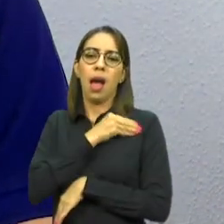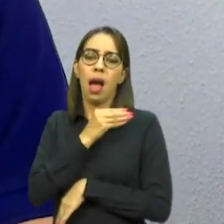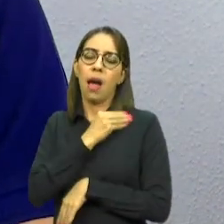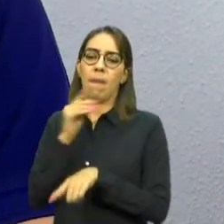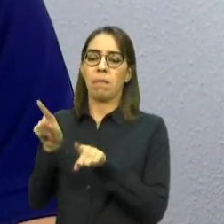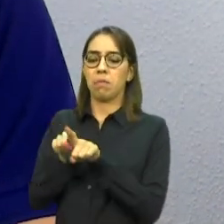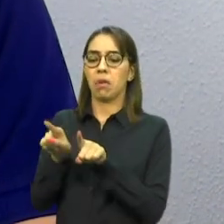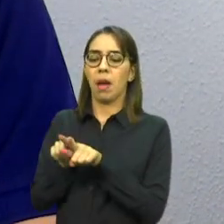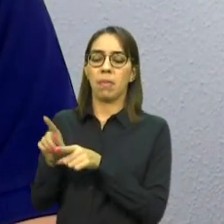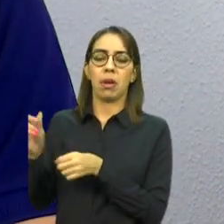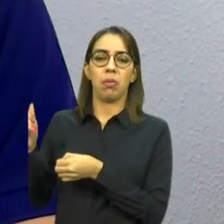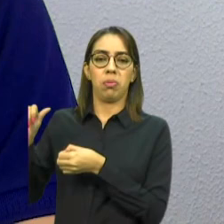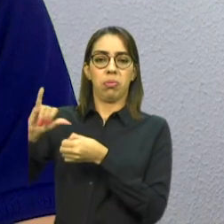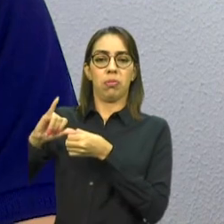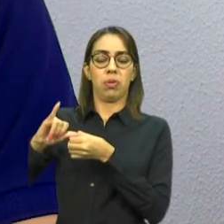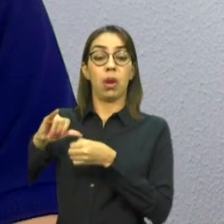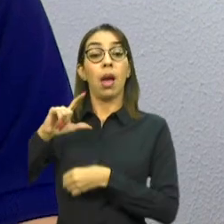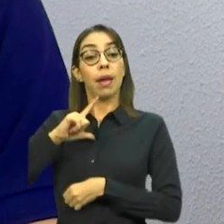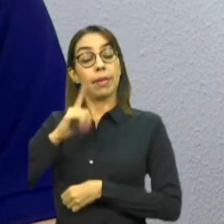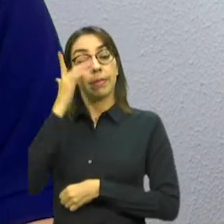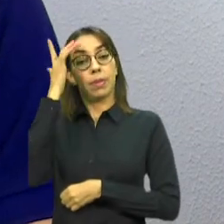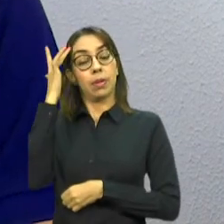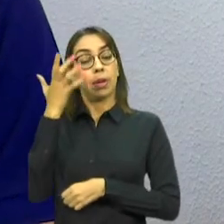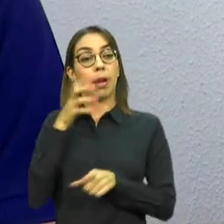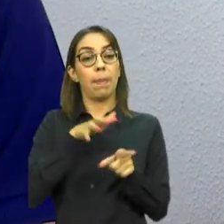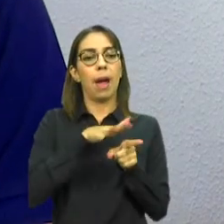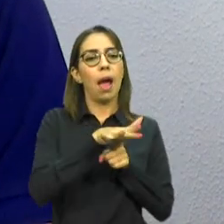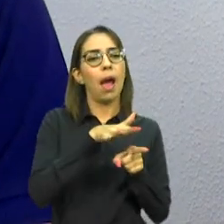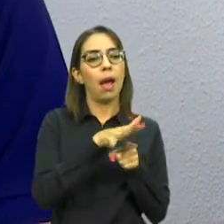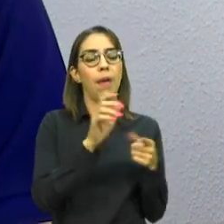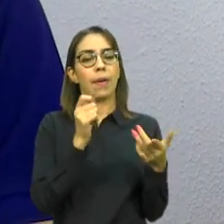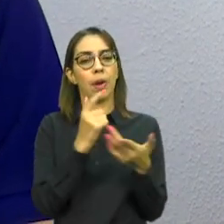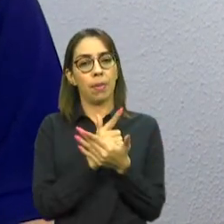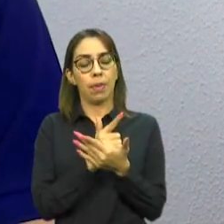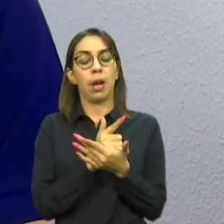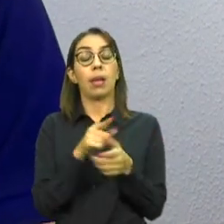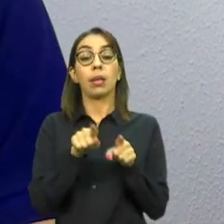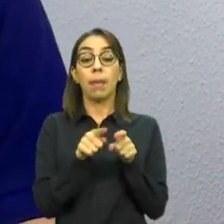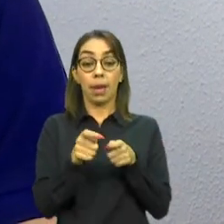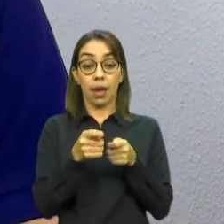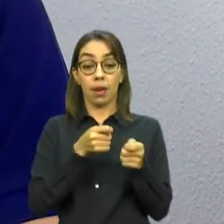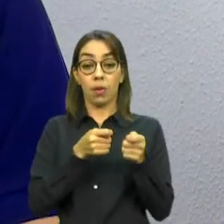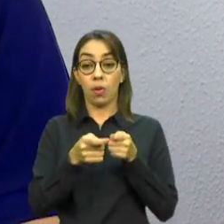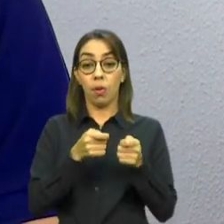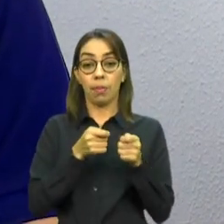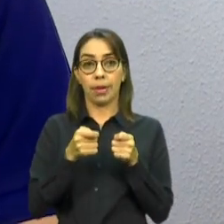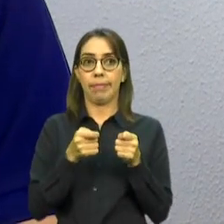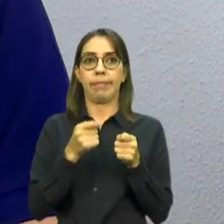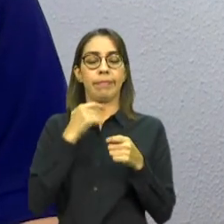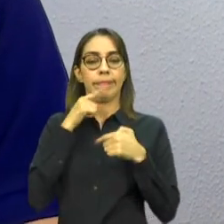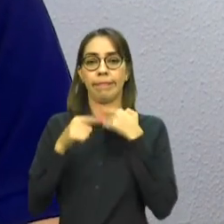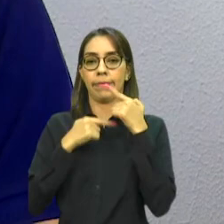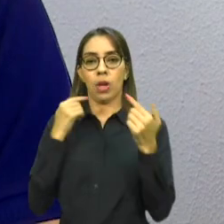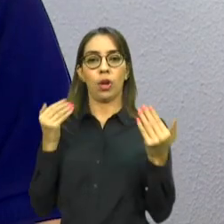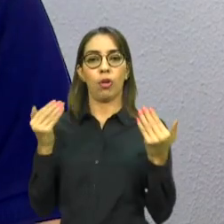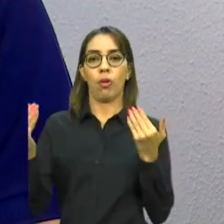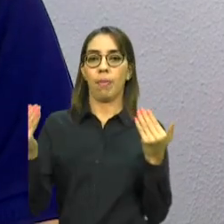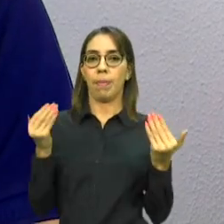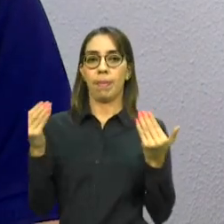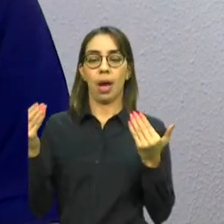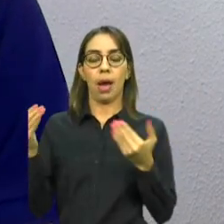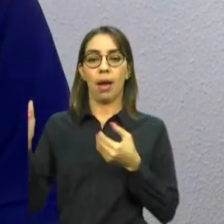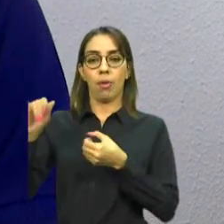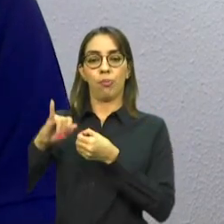cresceu bastante e a economia que você tem também hoje não se compara à gasolina, né? Uma moto